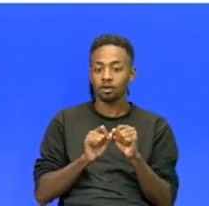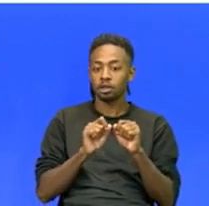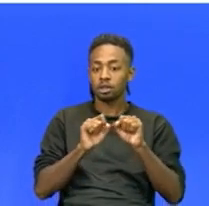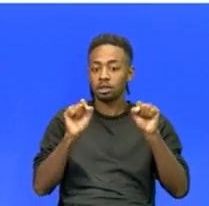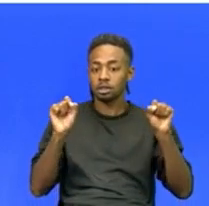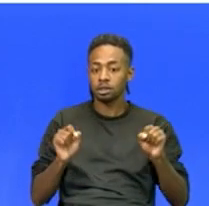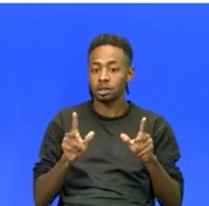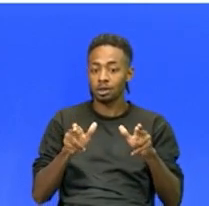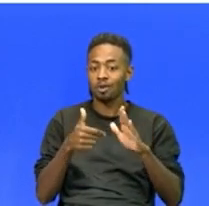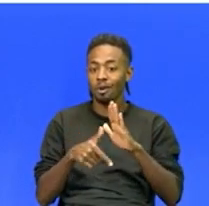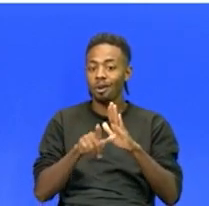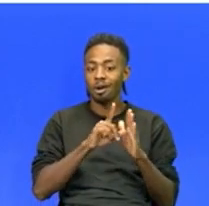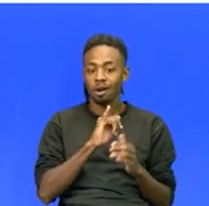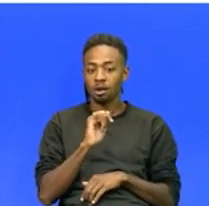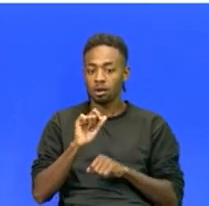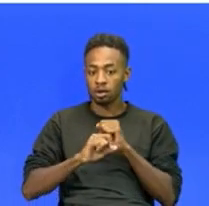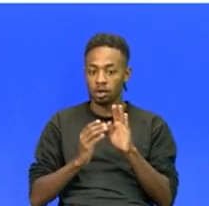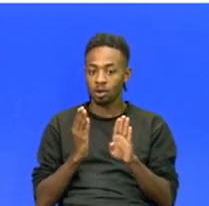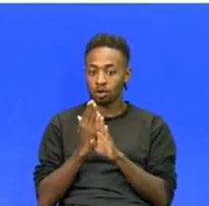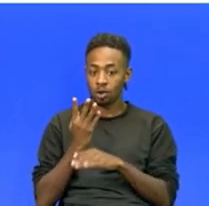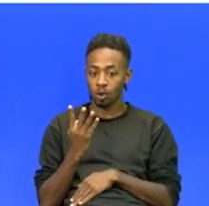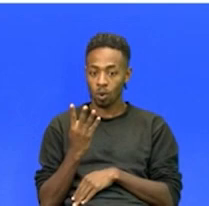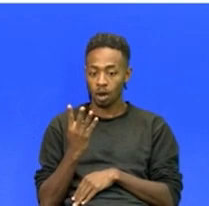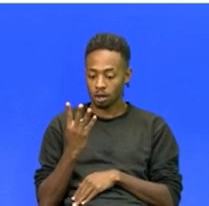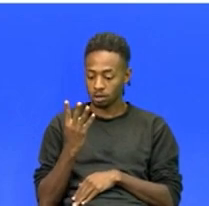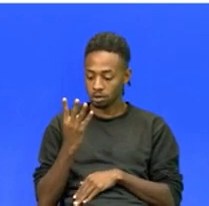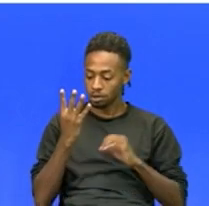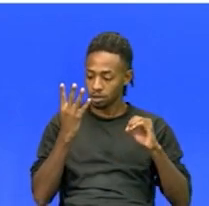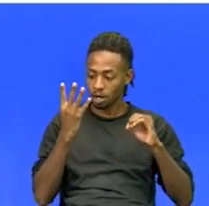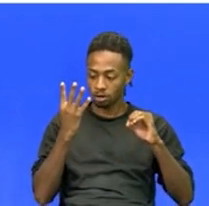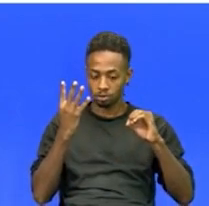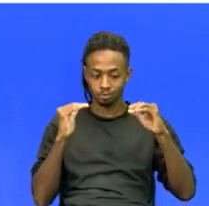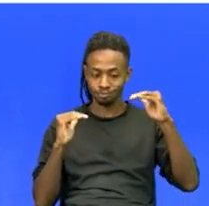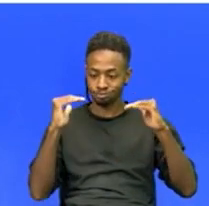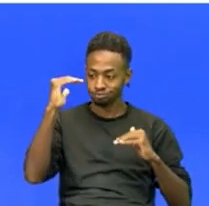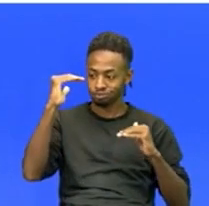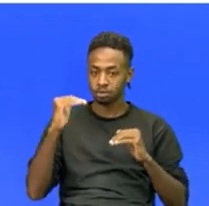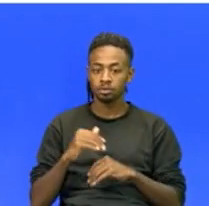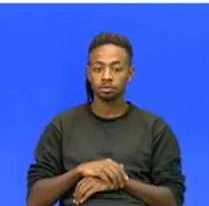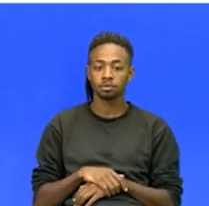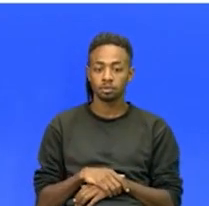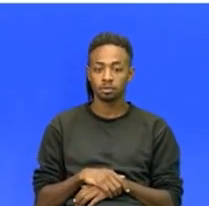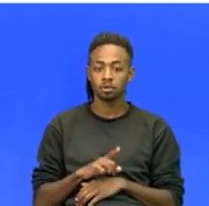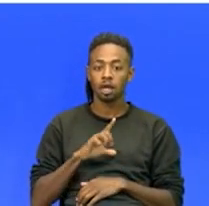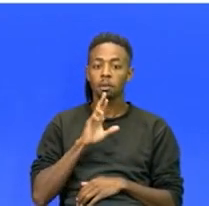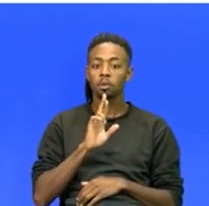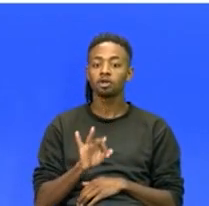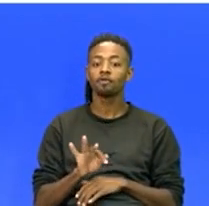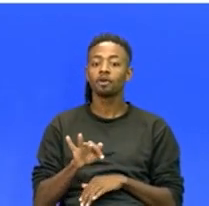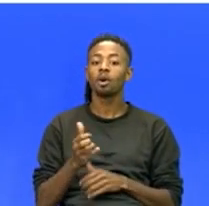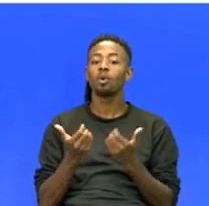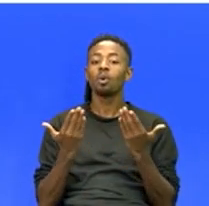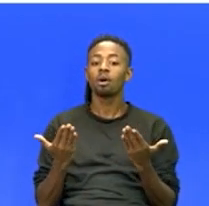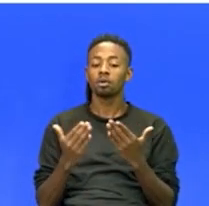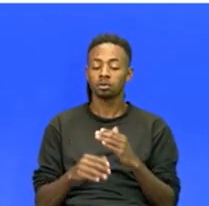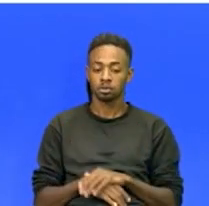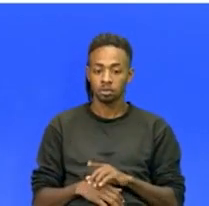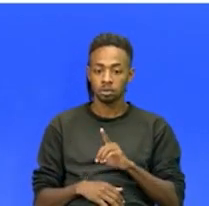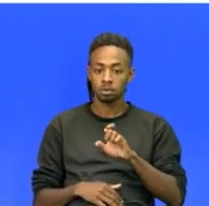sistema no determinante, e aí encontra-se 4 que é maior que 0. Assim, a gente vai ter como resposta final que o